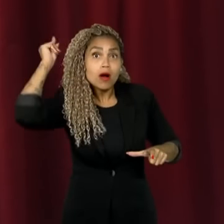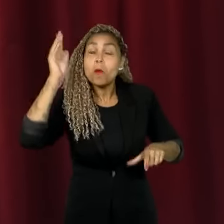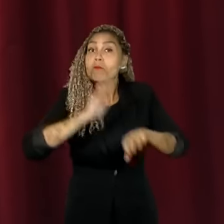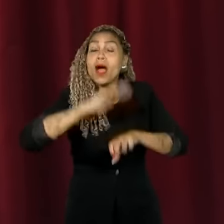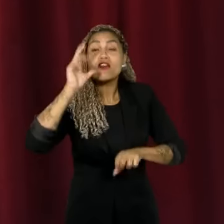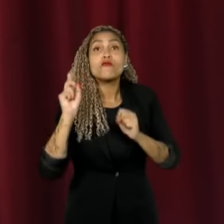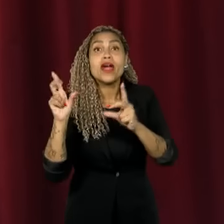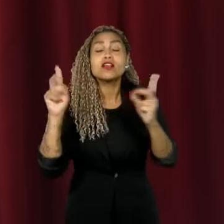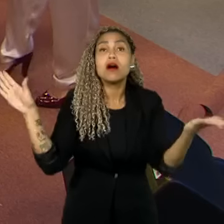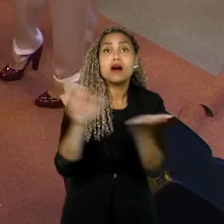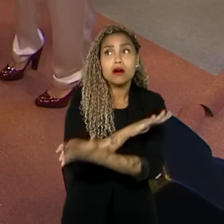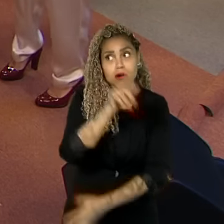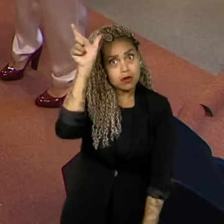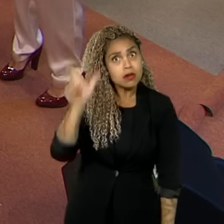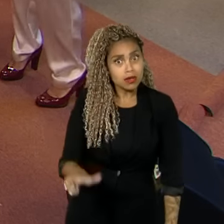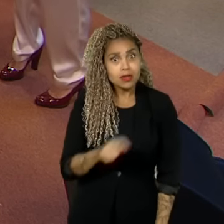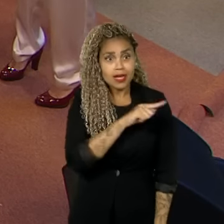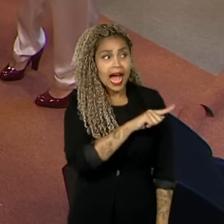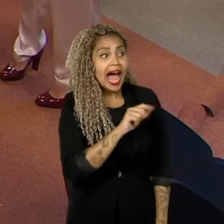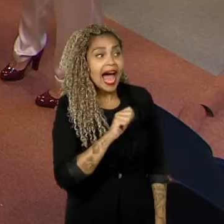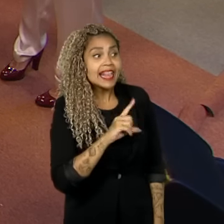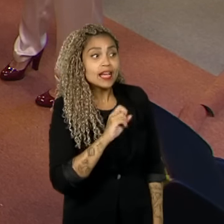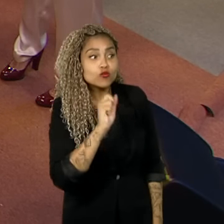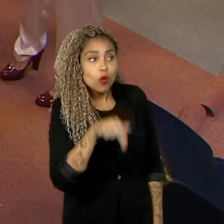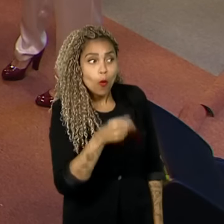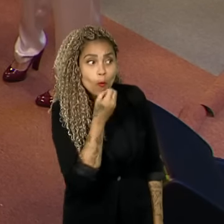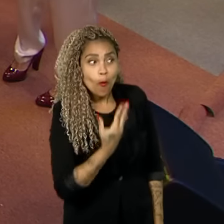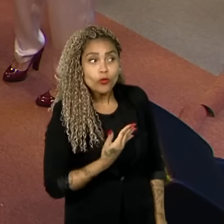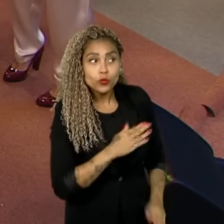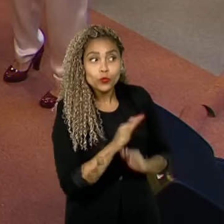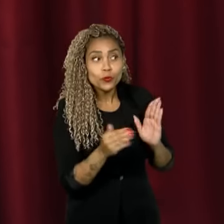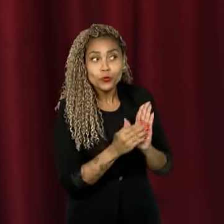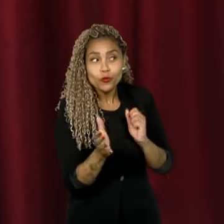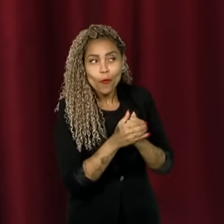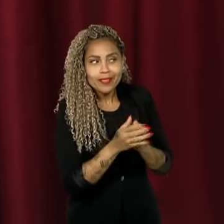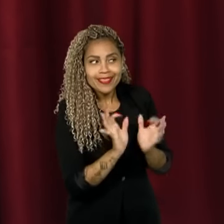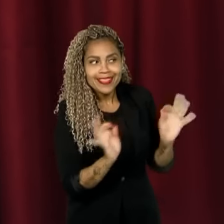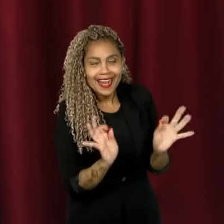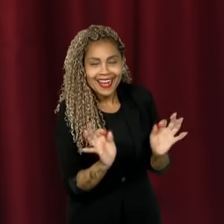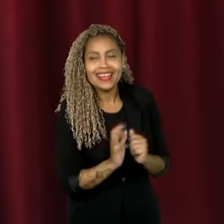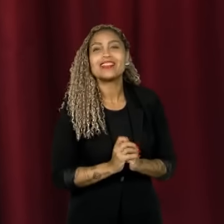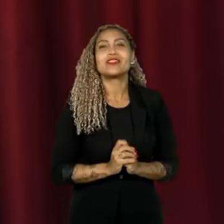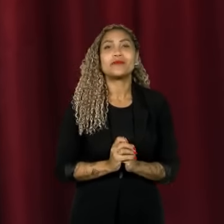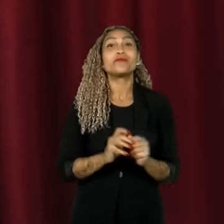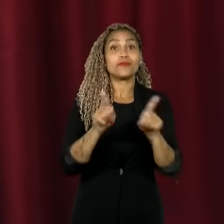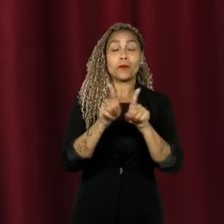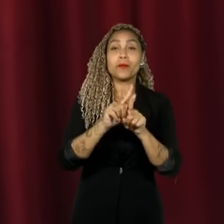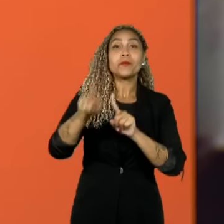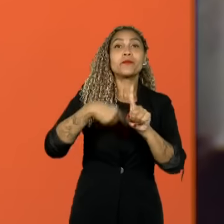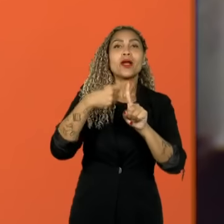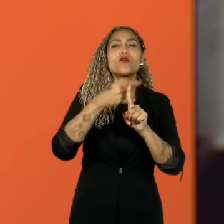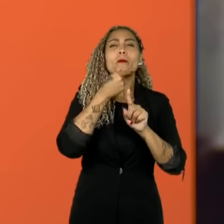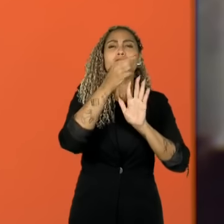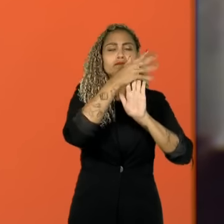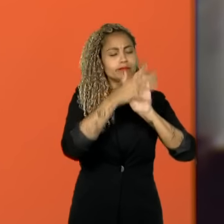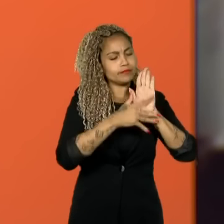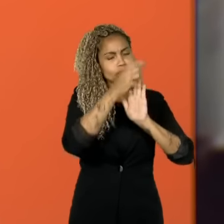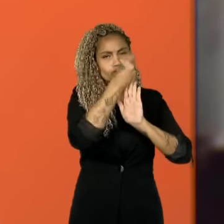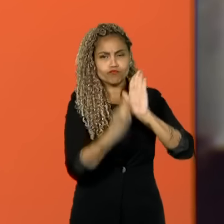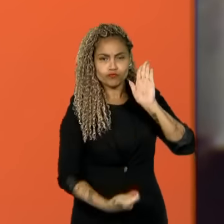Vamos saber tudo com Adelson, né, Adelson? Tu me conta tudo, hein, garoto? Não me esconda nada. Sim. Com a gente também o compositor Tuninho